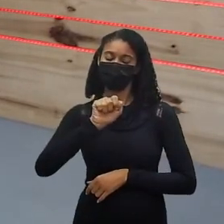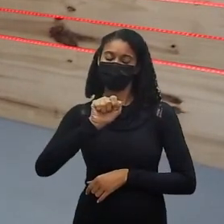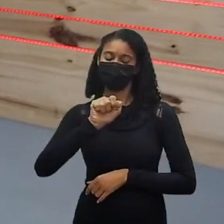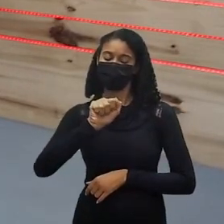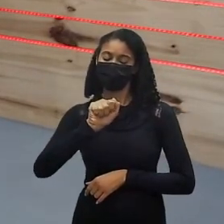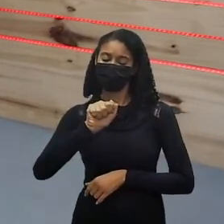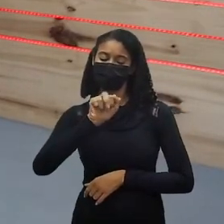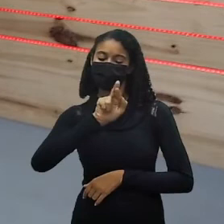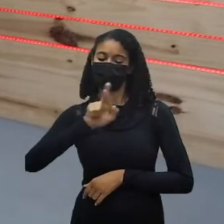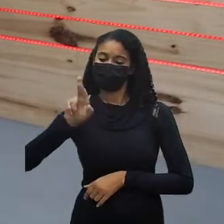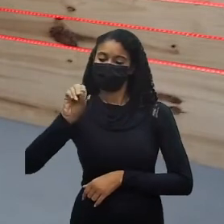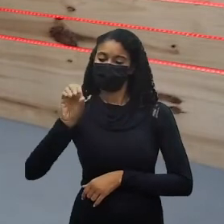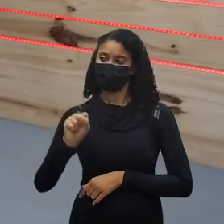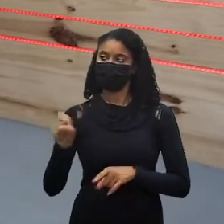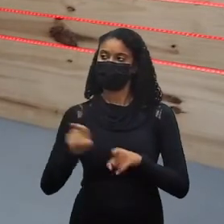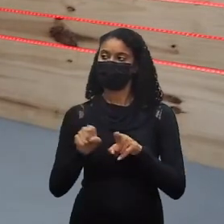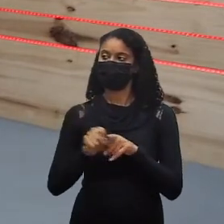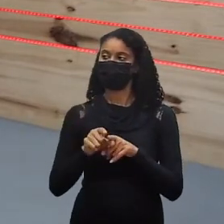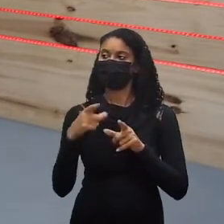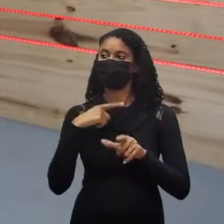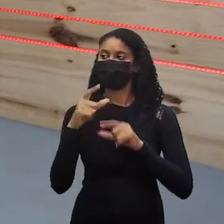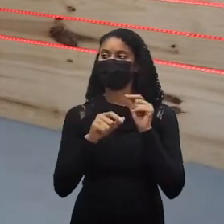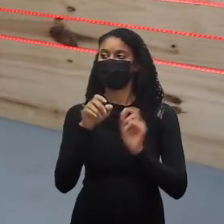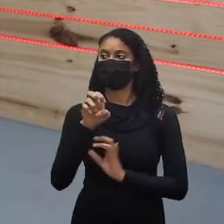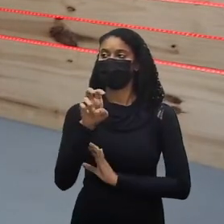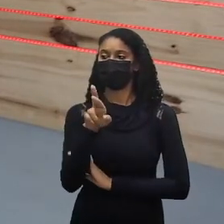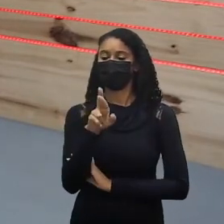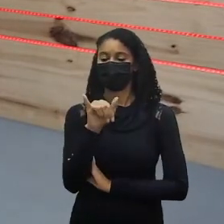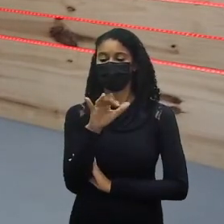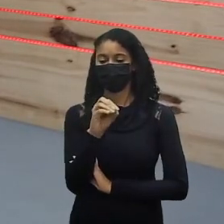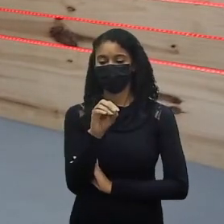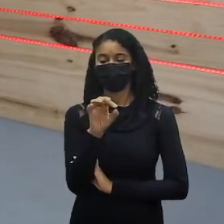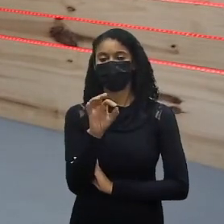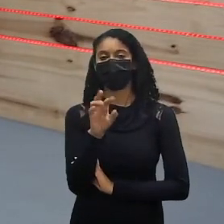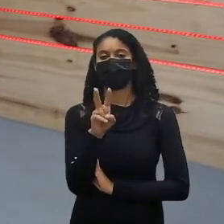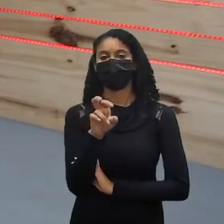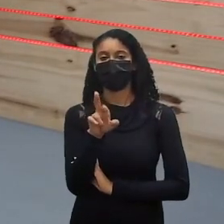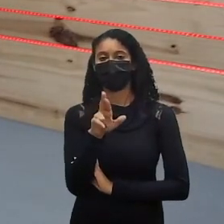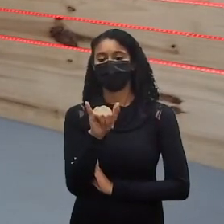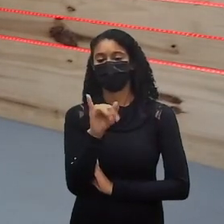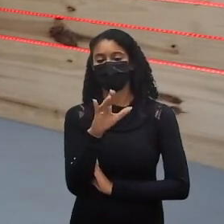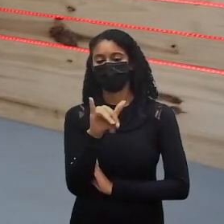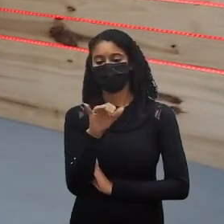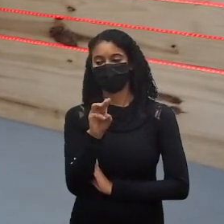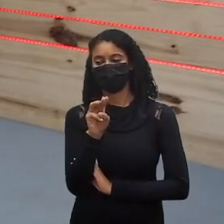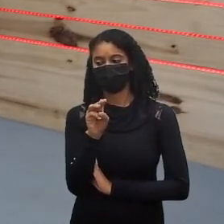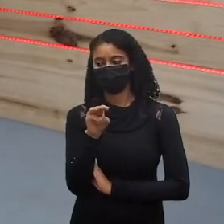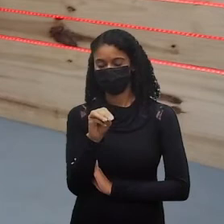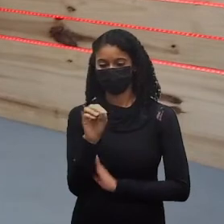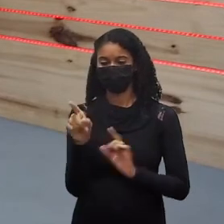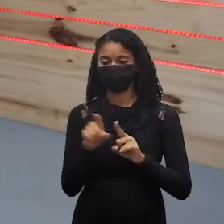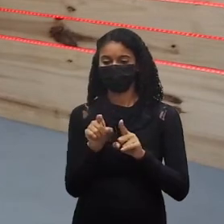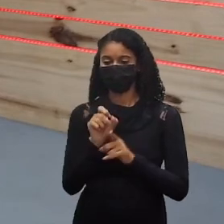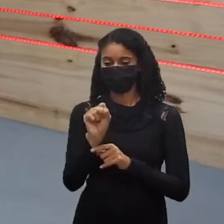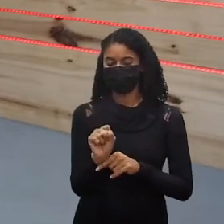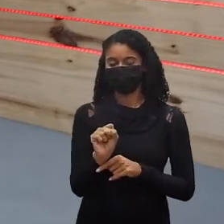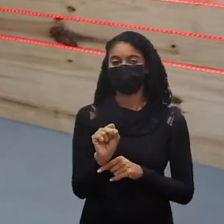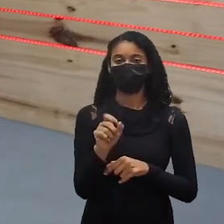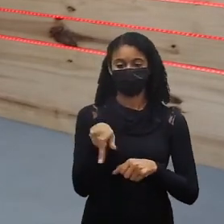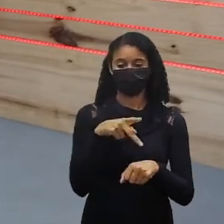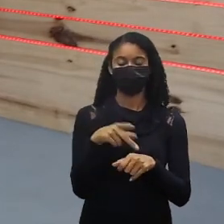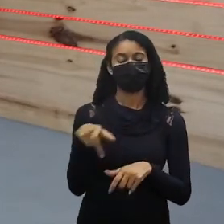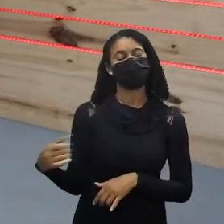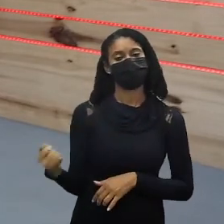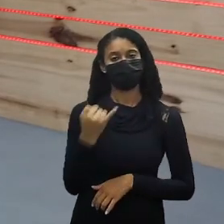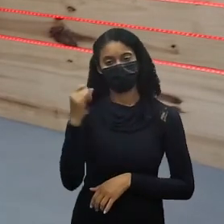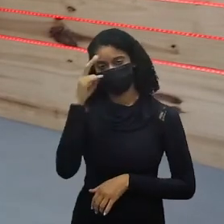nós temos o que? Érico Veríssimo, no sul do país. Então, é importante lembrar disso, é